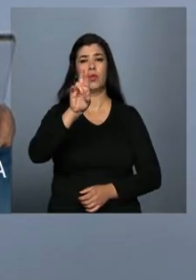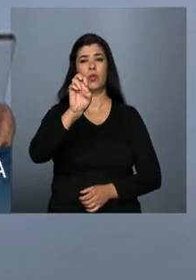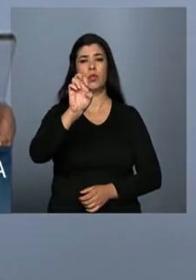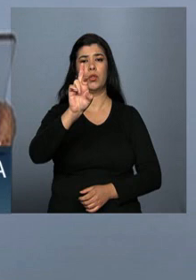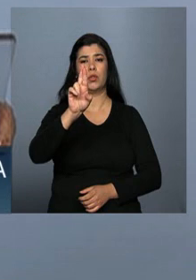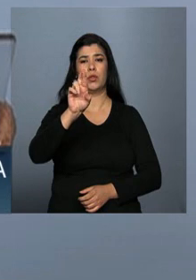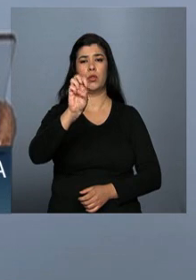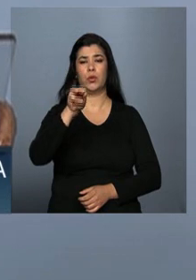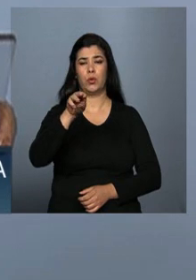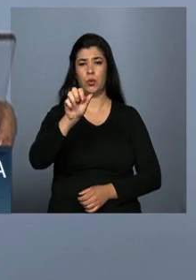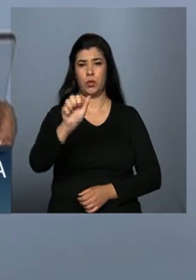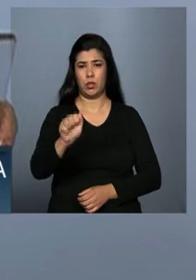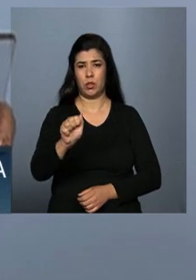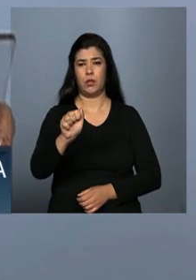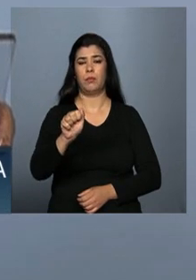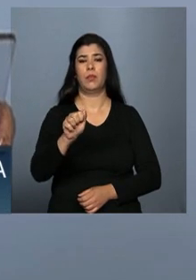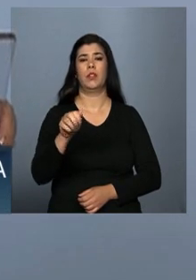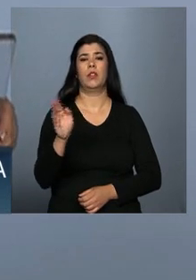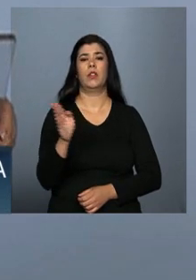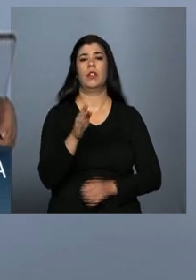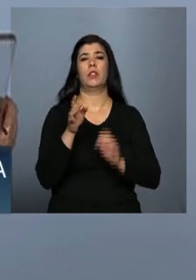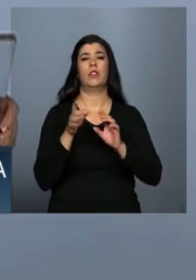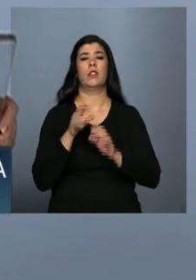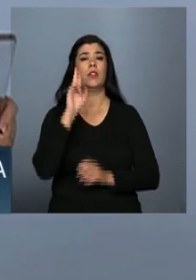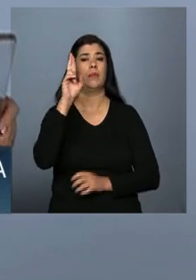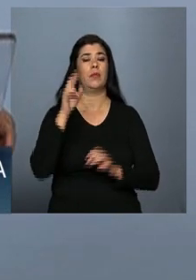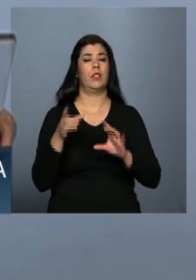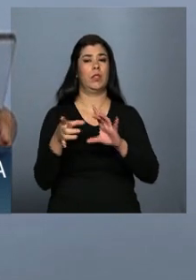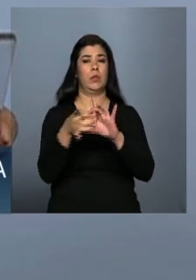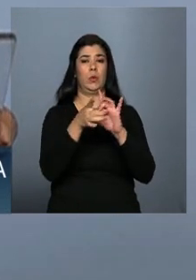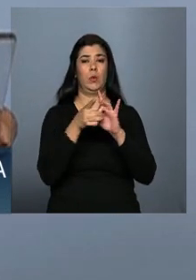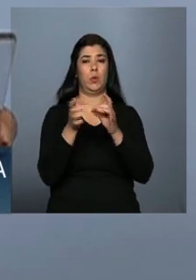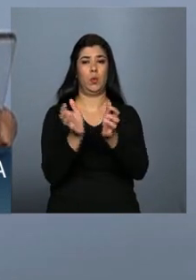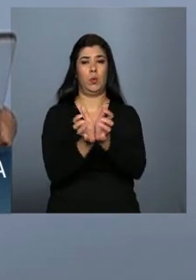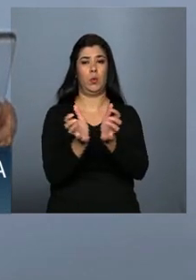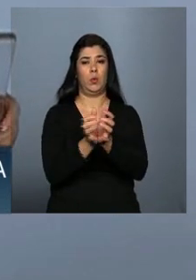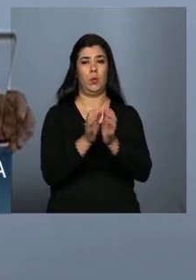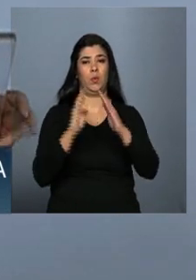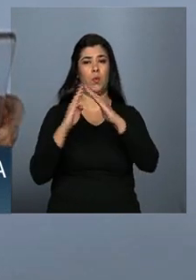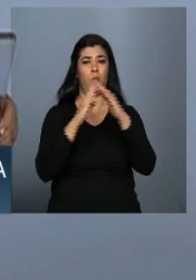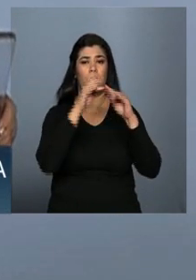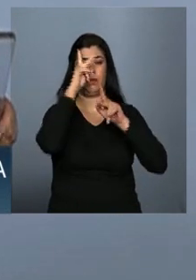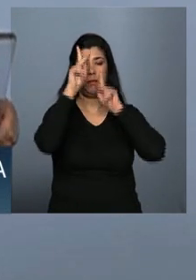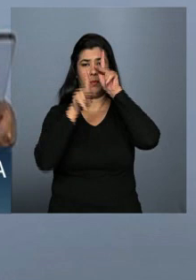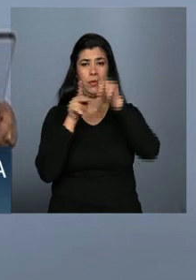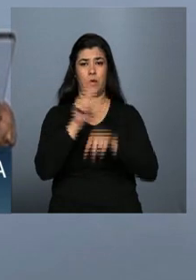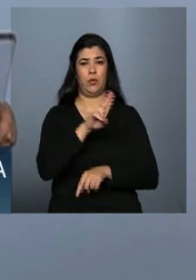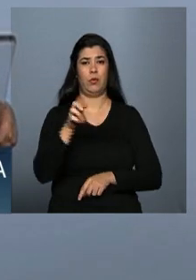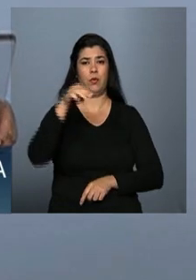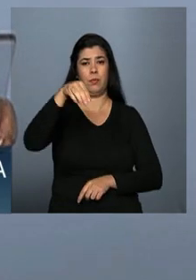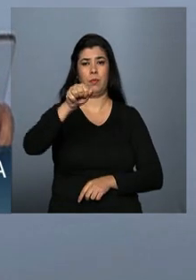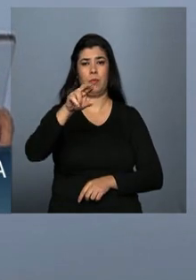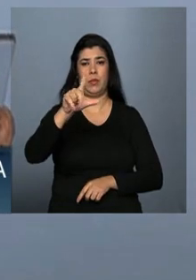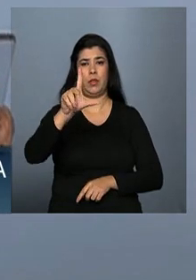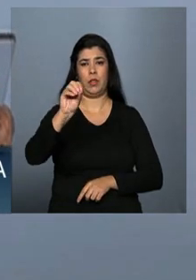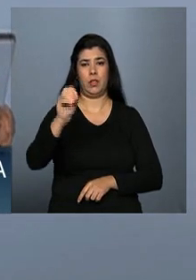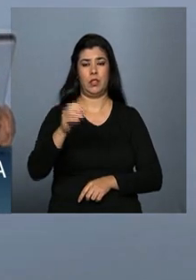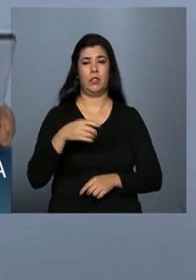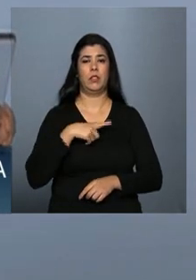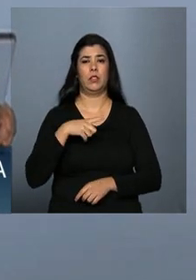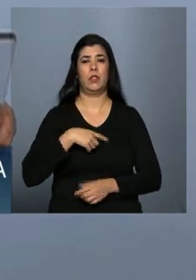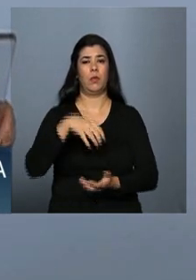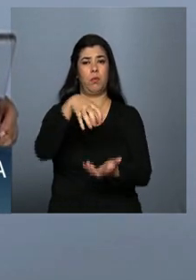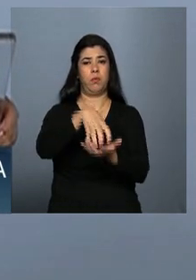Silva Constância, da União de Moradia Popular, o Marcelo Braga, da Central dos